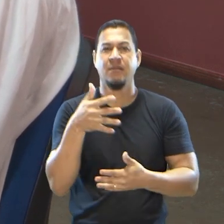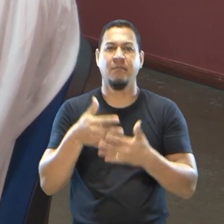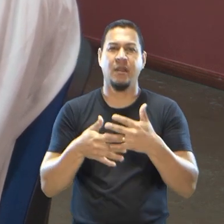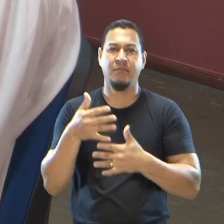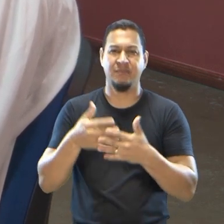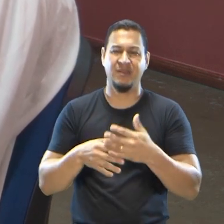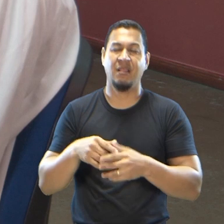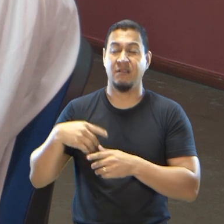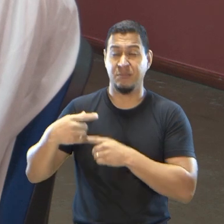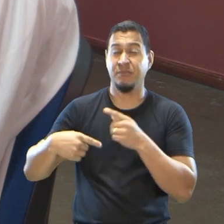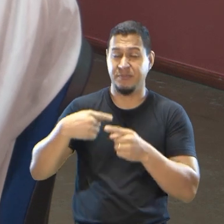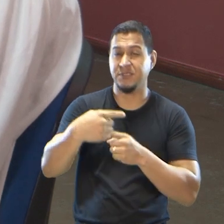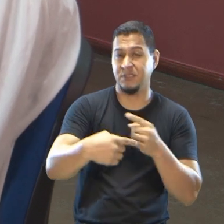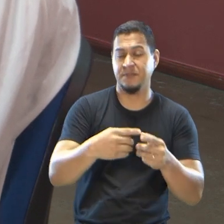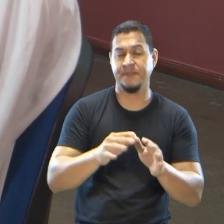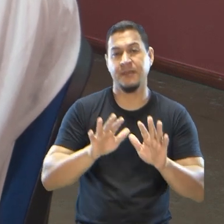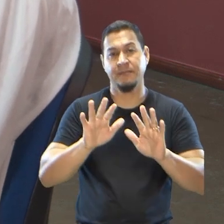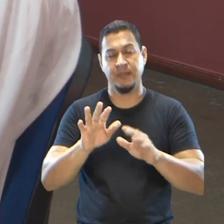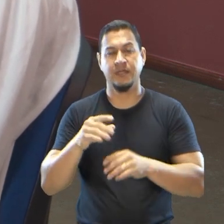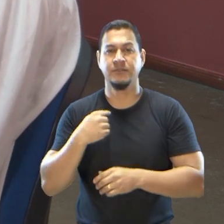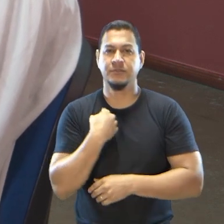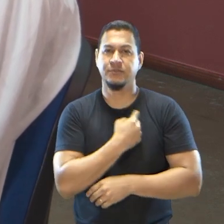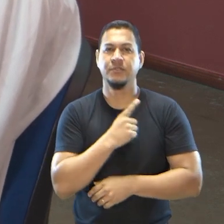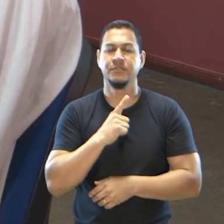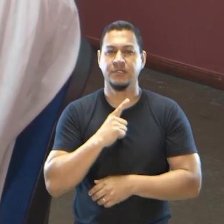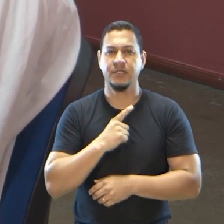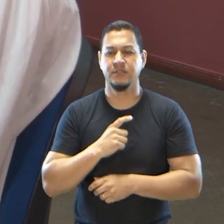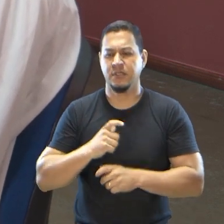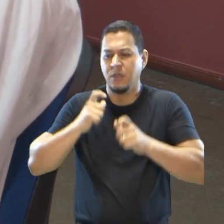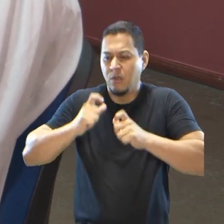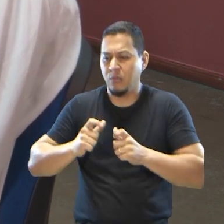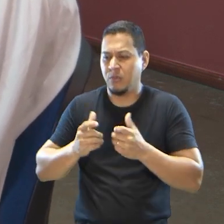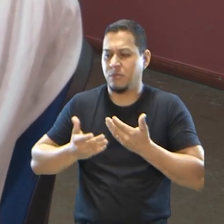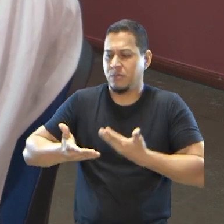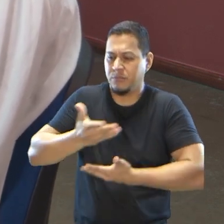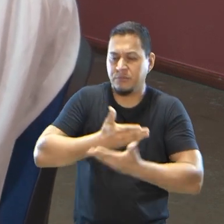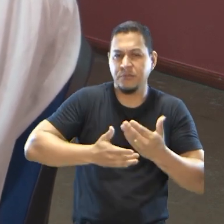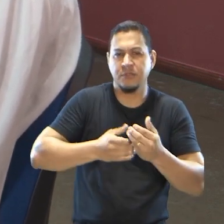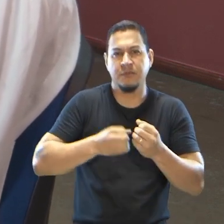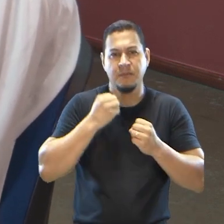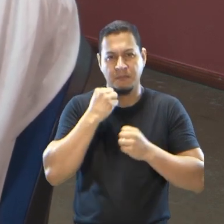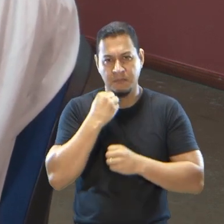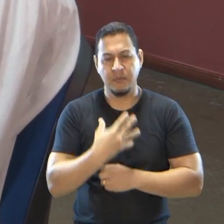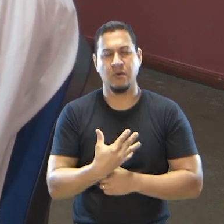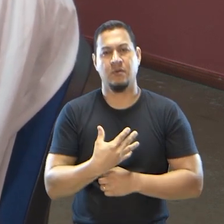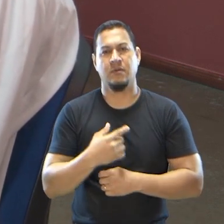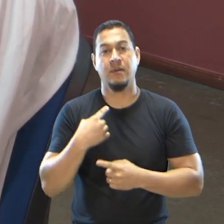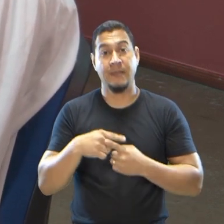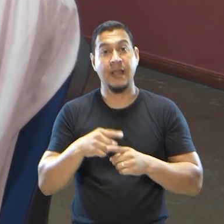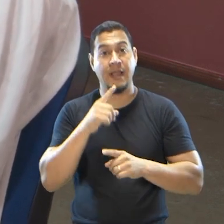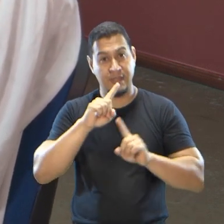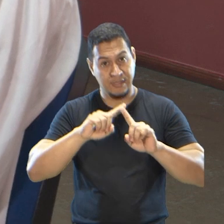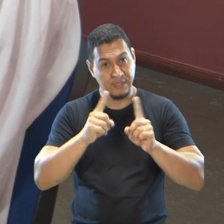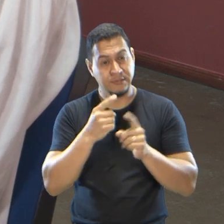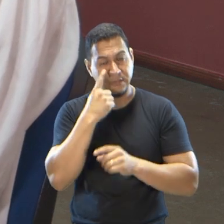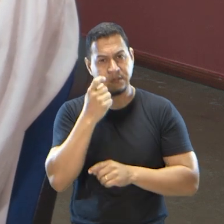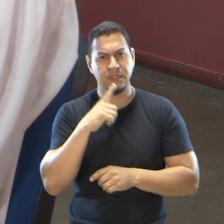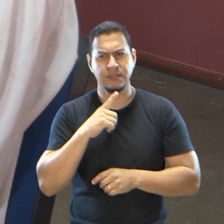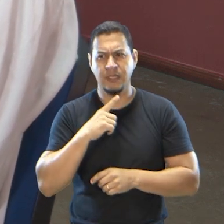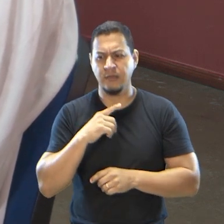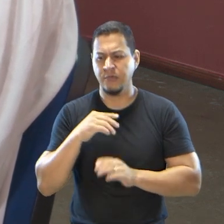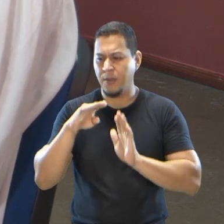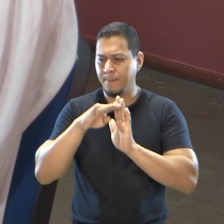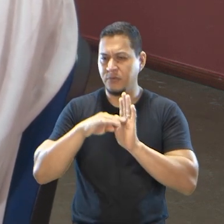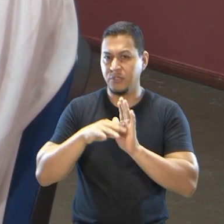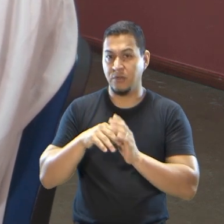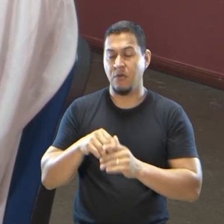uma coisa mais difícil. Mas a gente tenta criar um ambiente mais favorável, mas é interessante participar. Teve o projeto